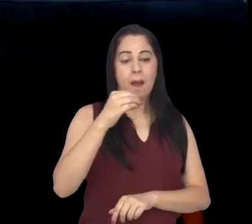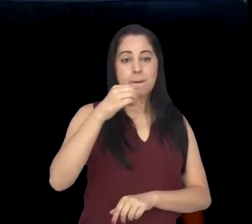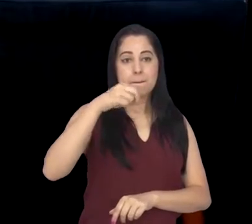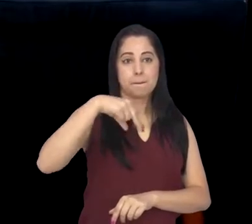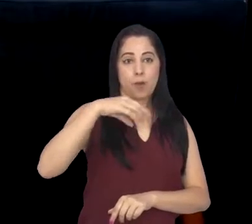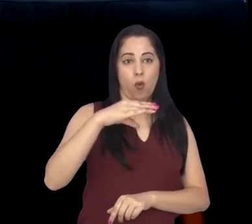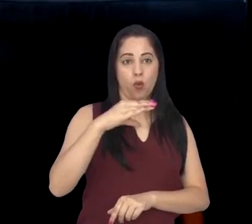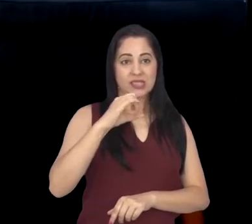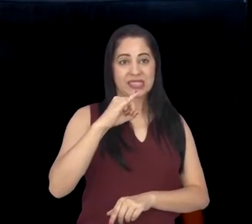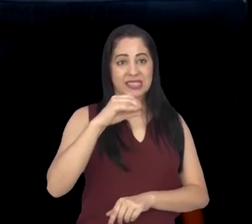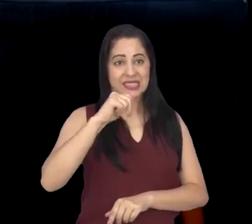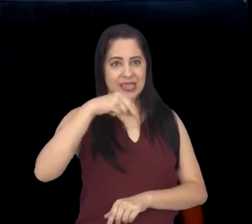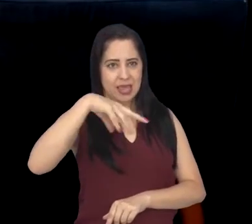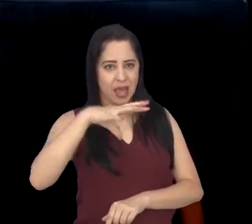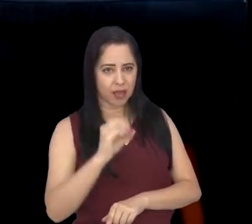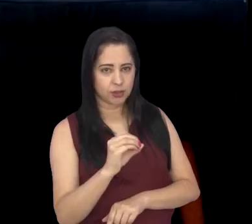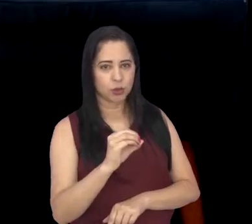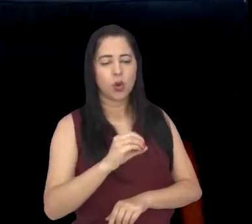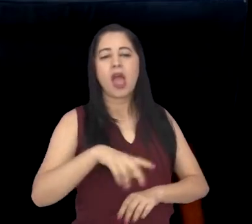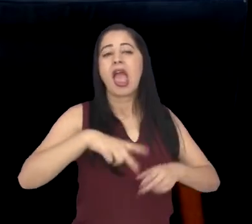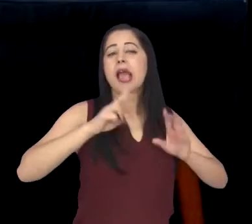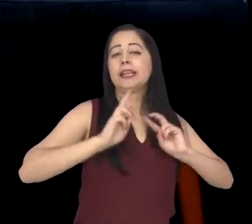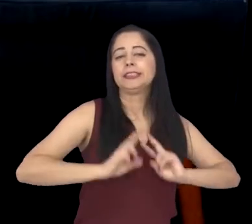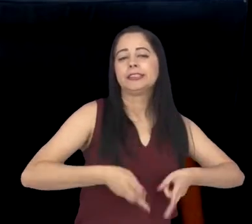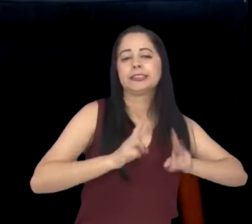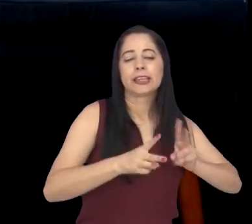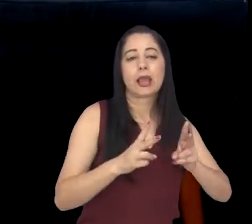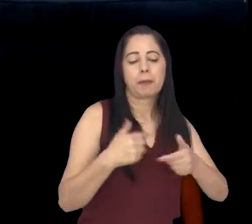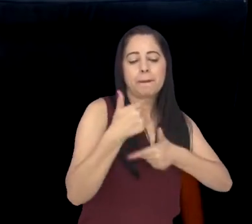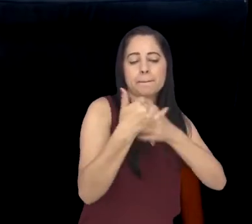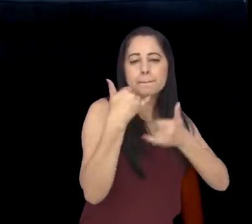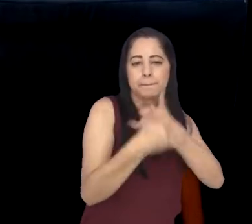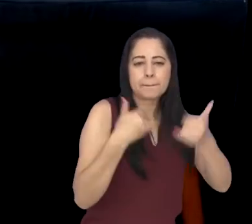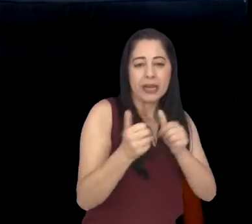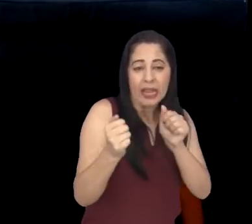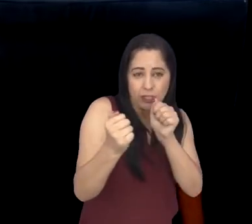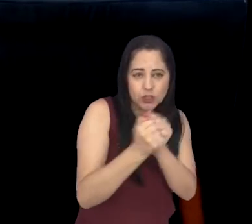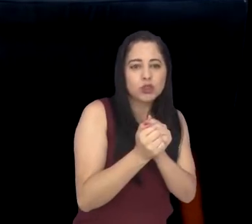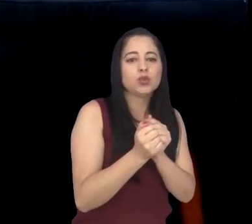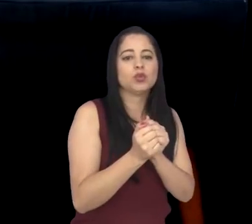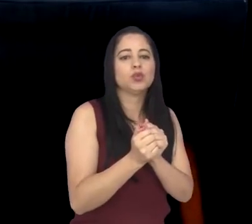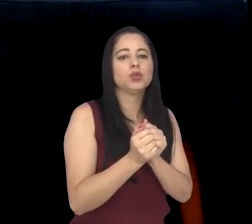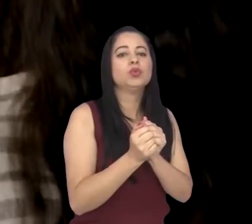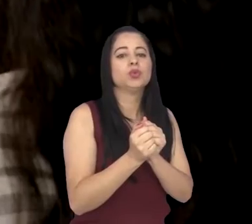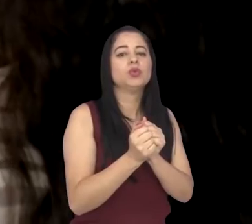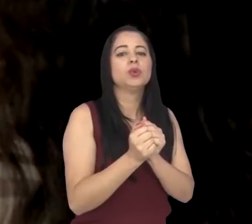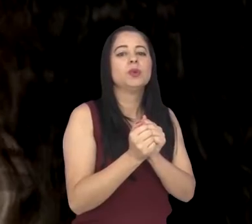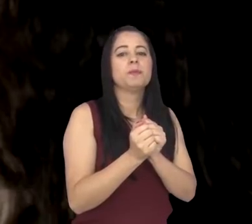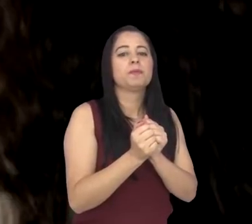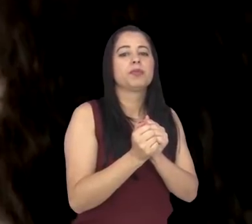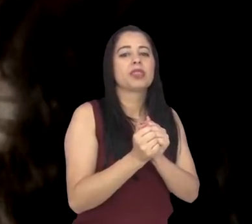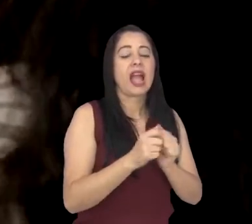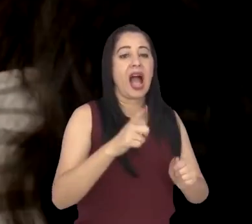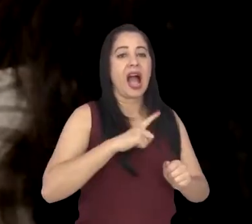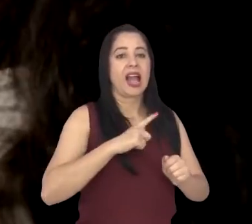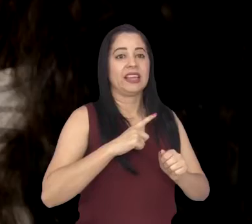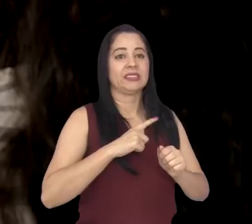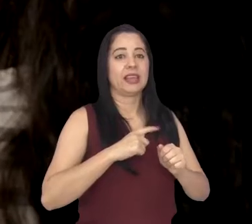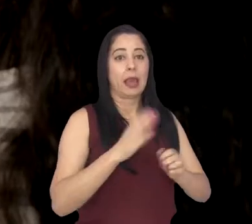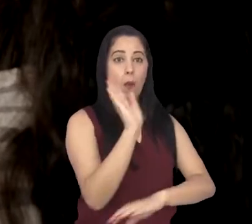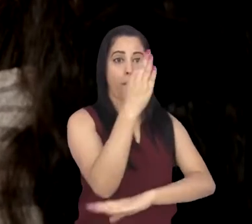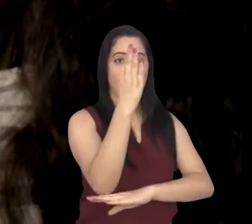jogava assim, nos terrenos que estavam desocupados, a gente carpia e botava as traves de